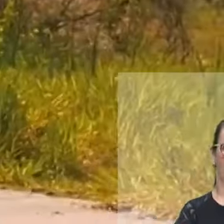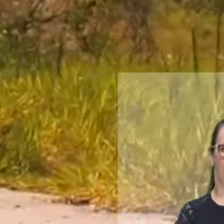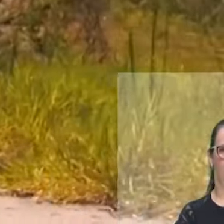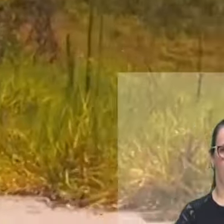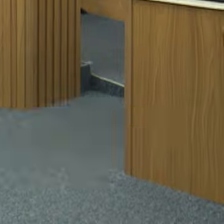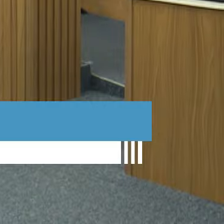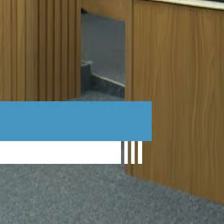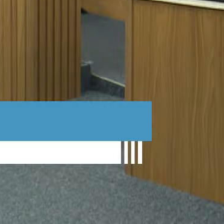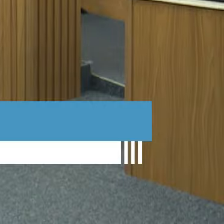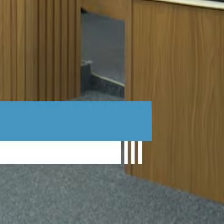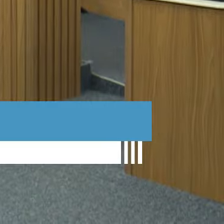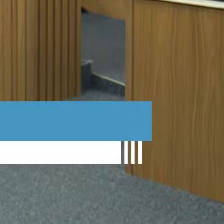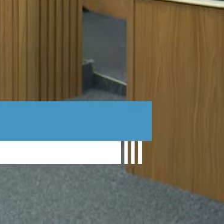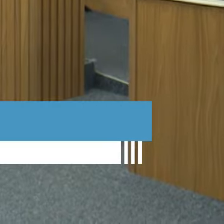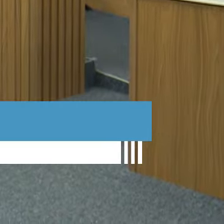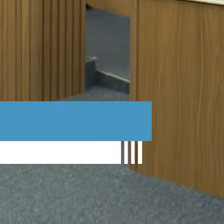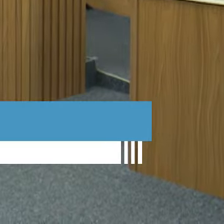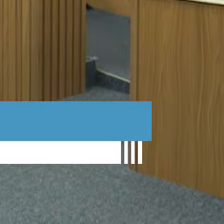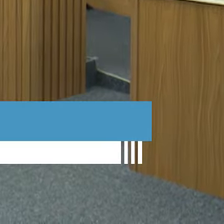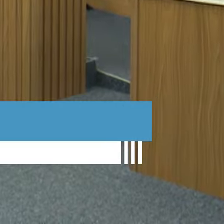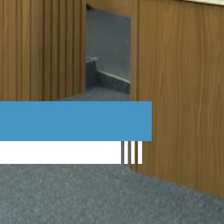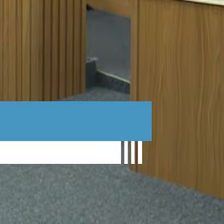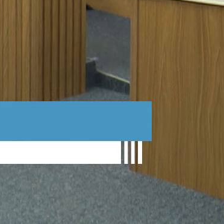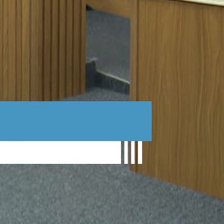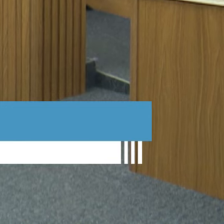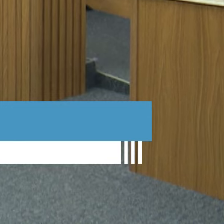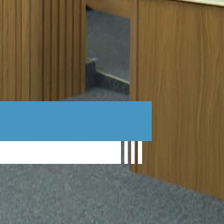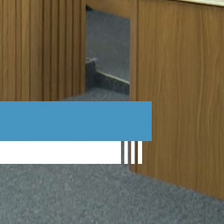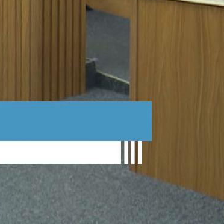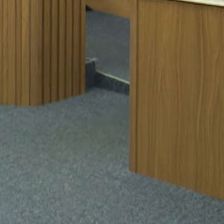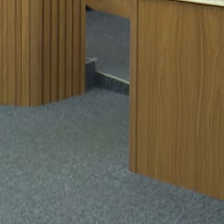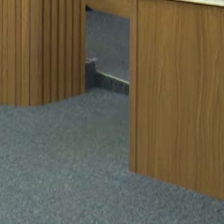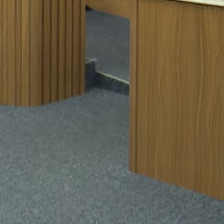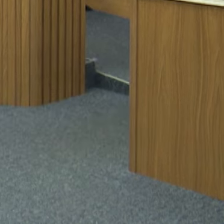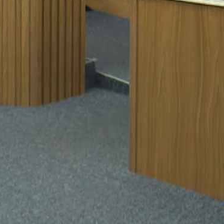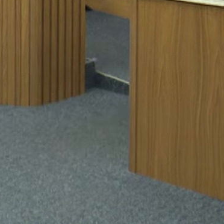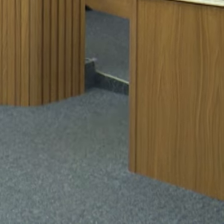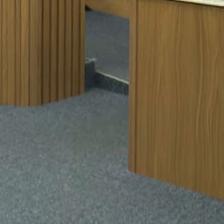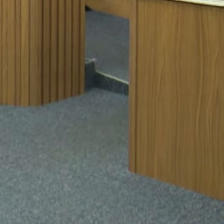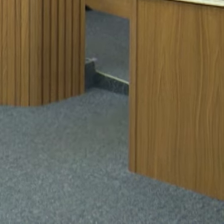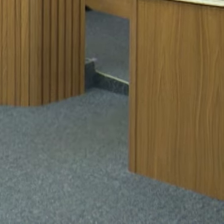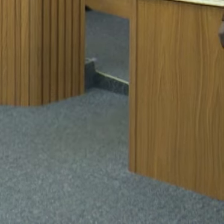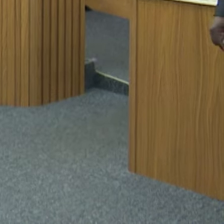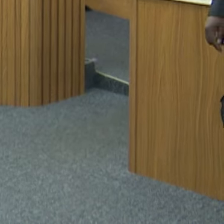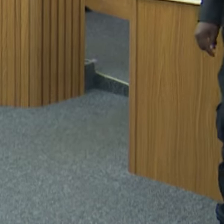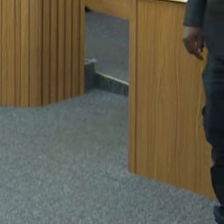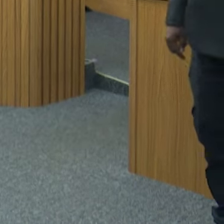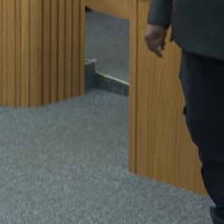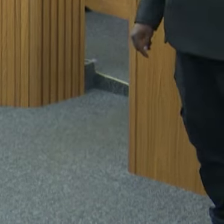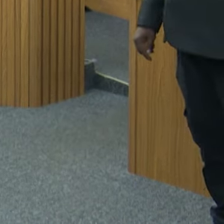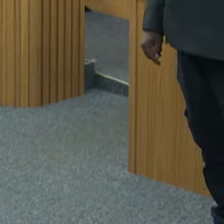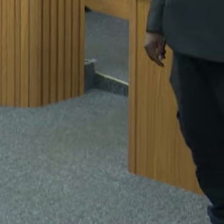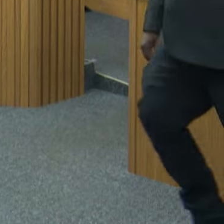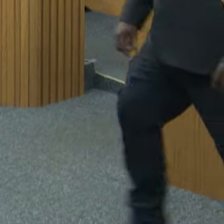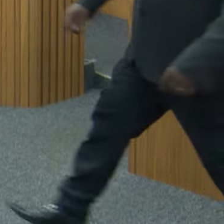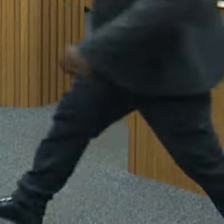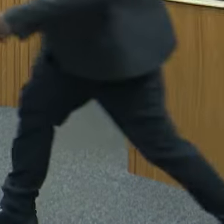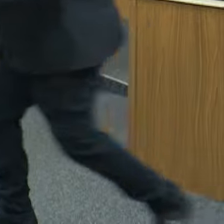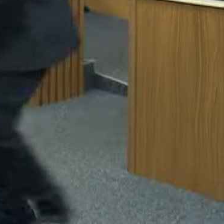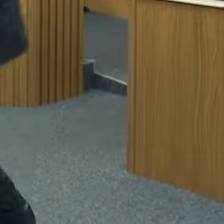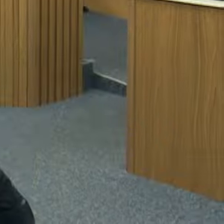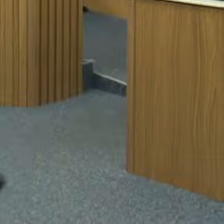foi destaque. Motivo de muito orgulho e é um privilégio receber essa homenagem. Sinal de que o seu trabalho